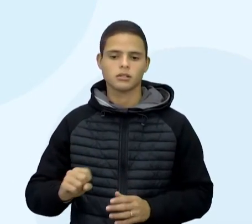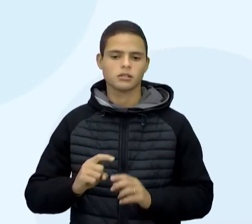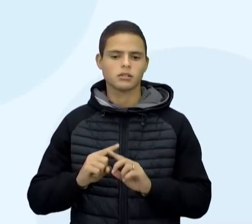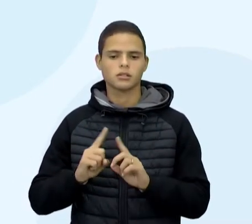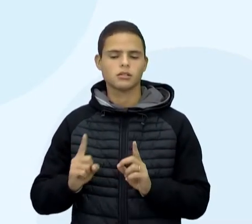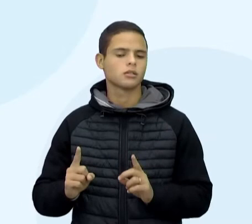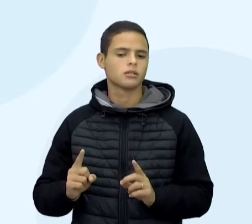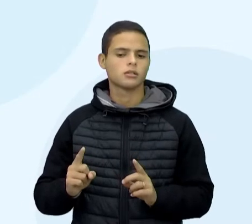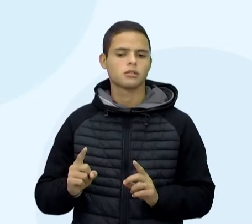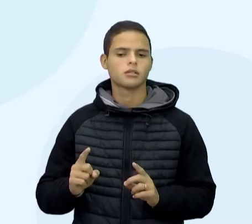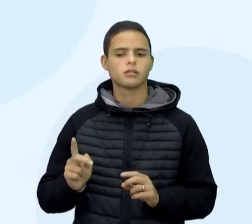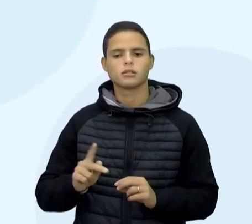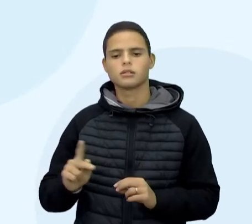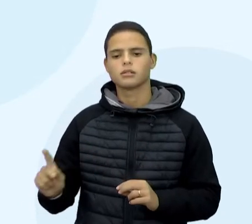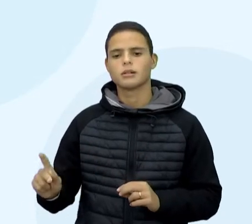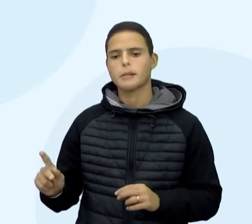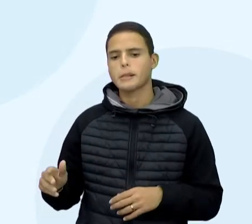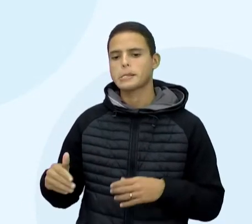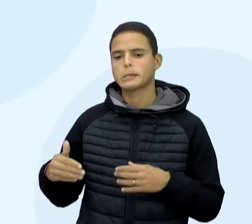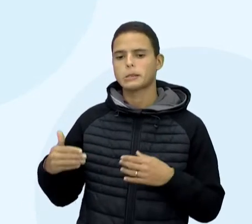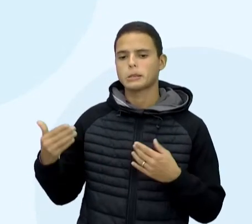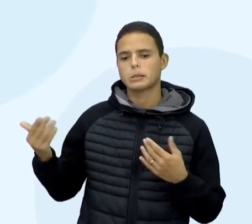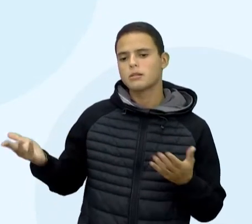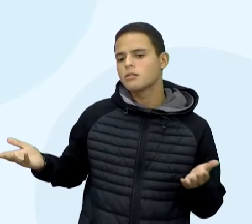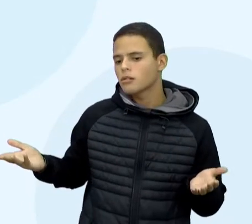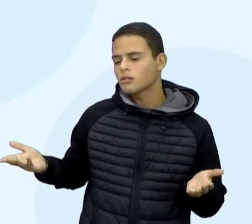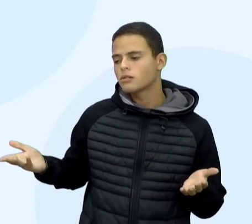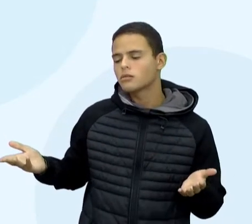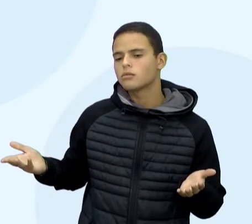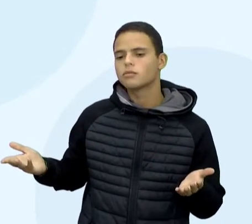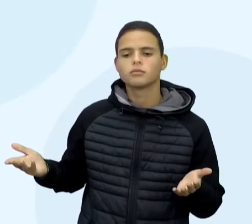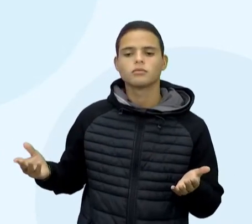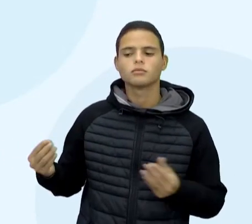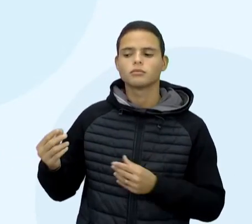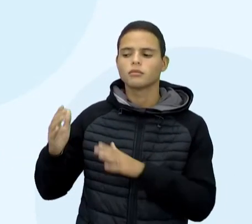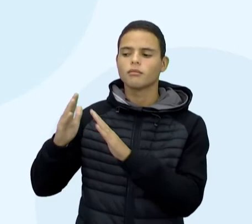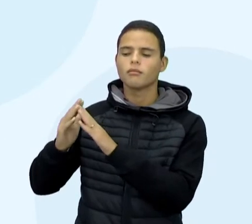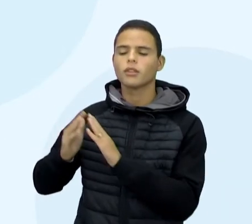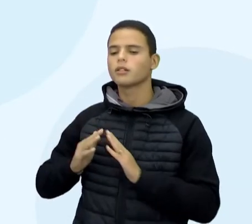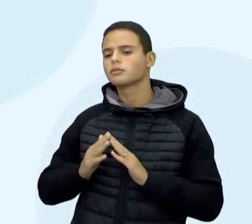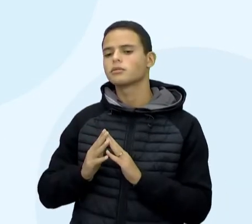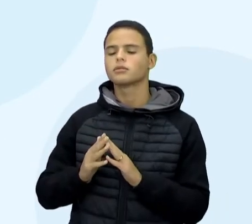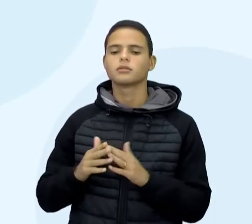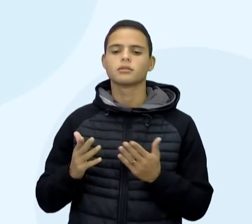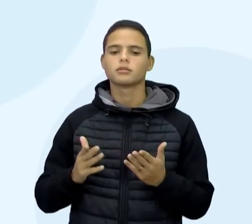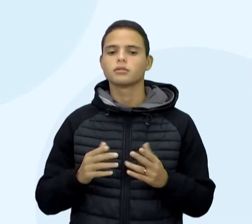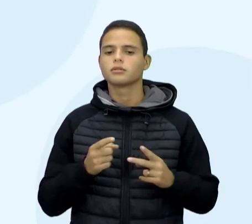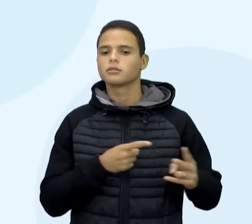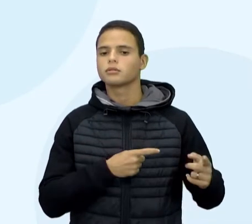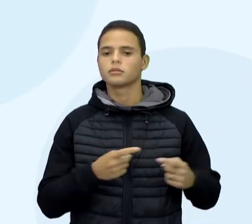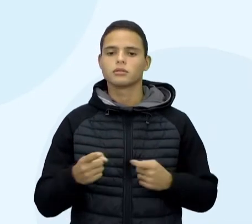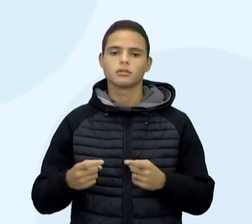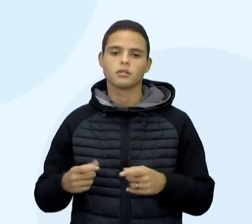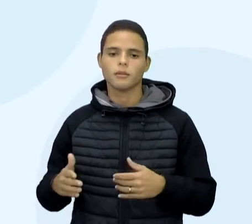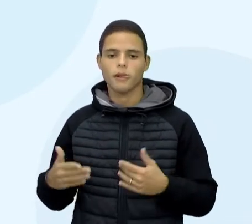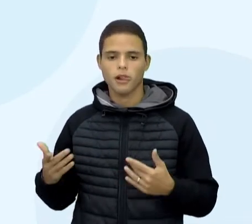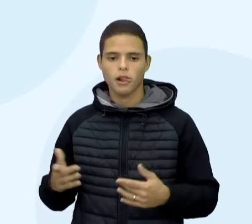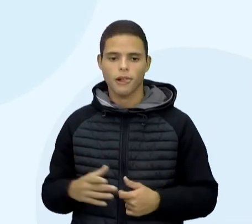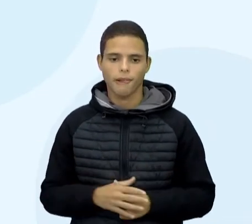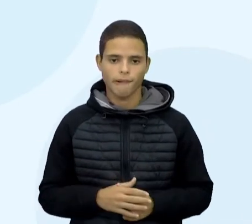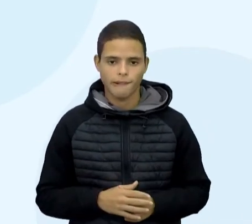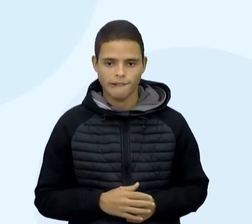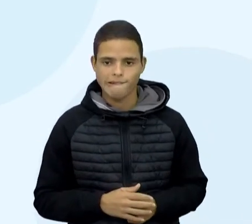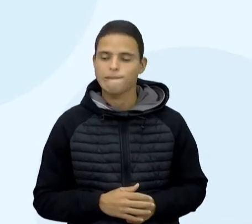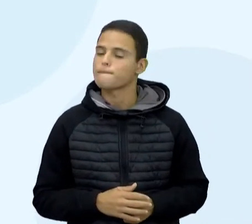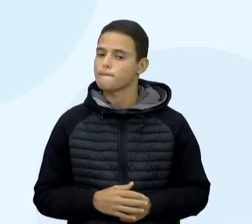professor, que cortiço é esse aí, né? E o que foi a Guerra de Canudos? Vou responder para vocês.